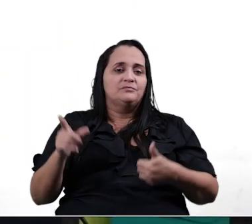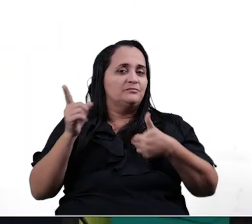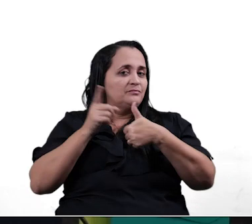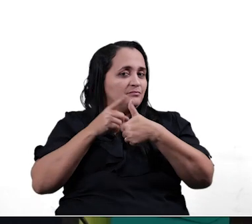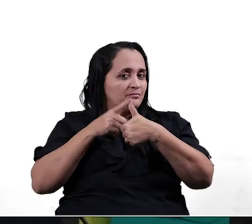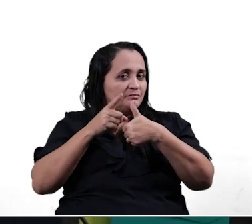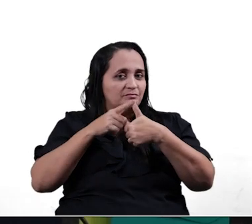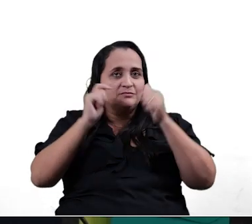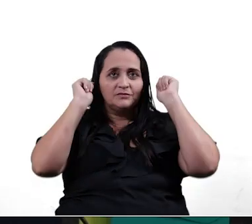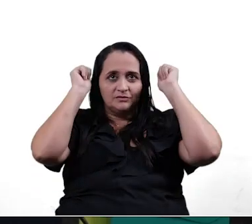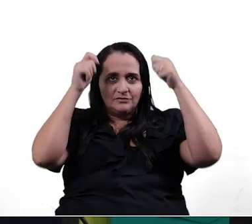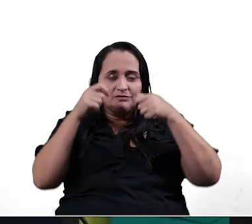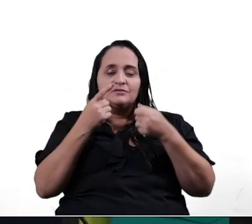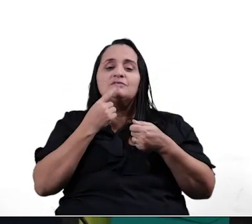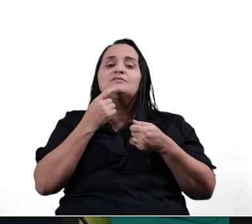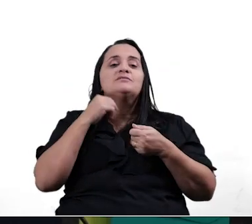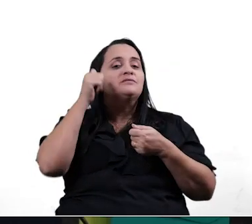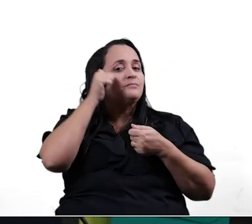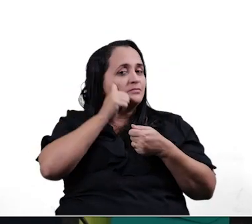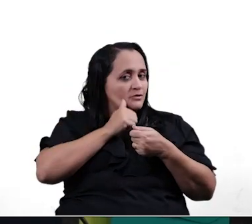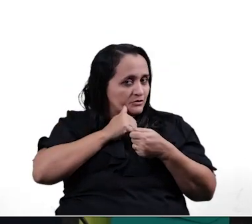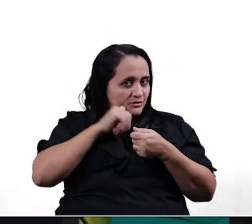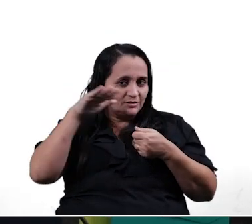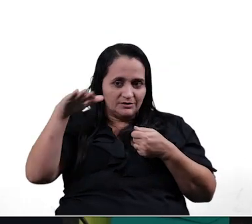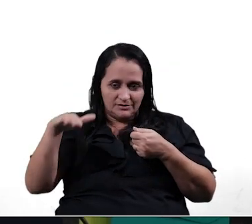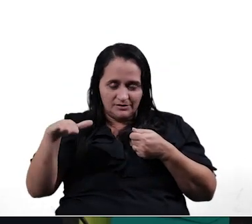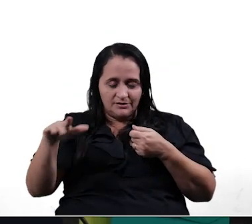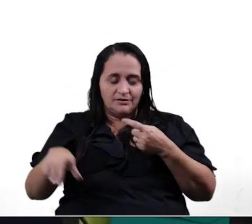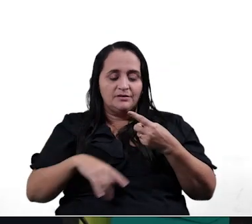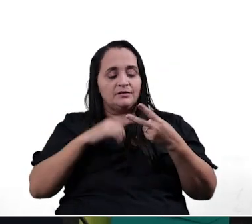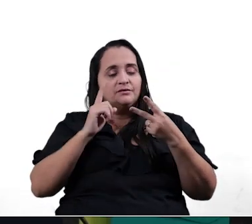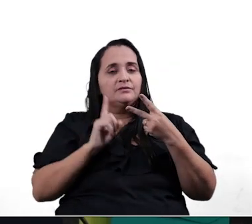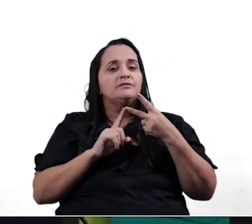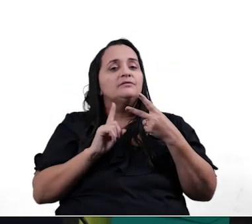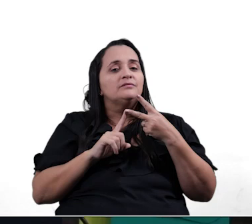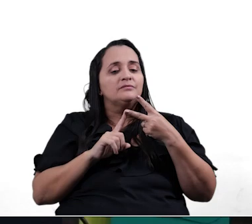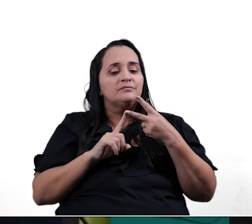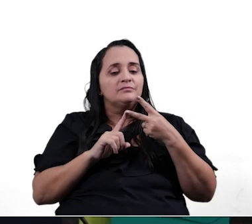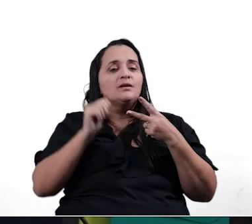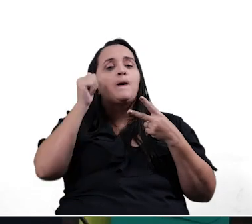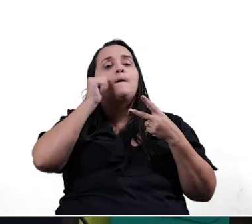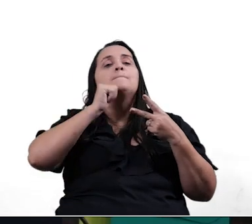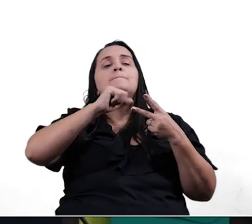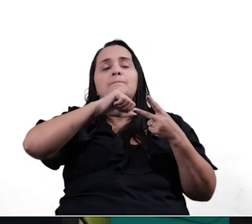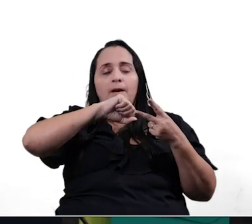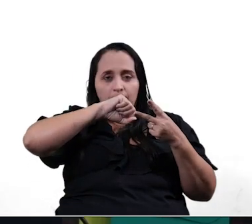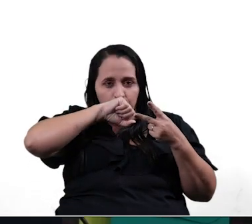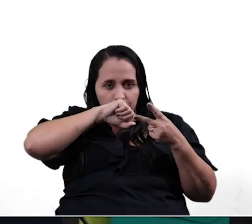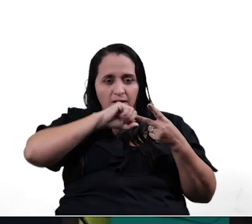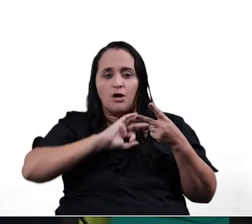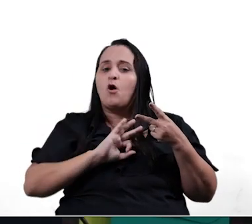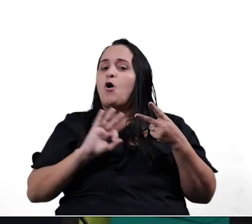Chapeuzinho? Ok, Chapeuzinho Vermelho é um personagem, certo. Quem mais? A mamãe? Ótimo, a